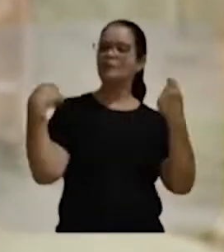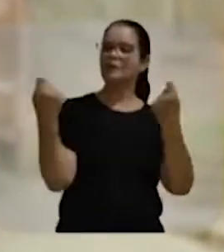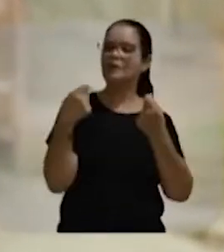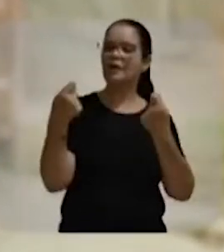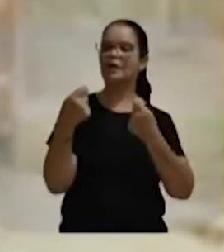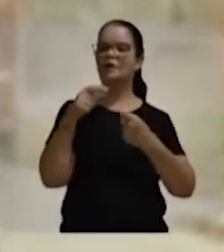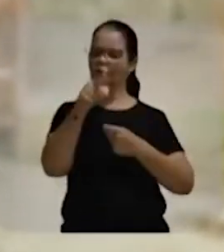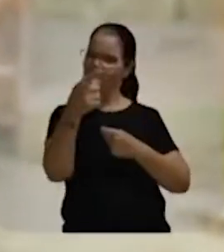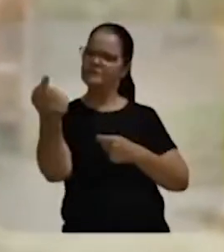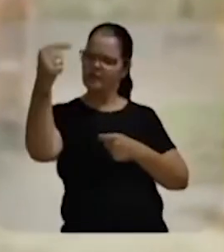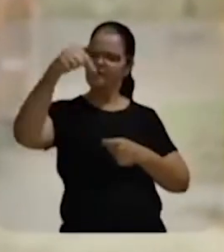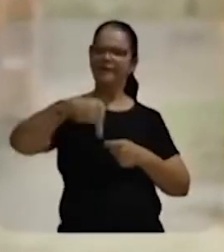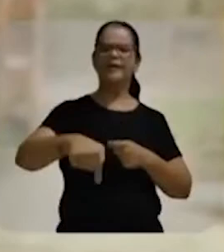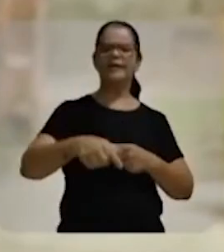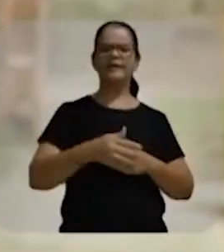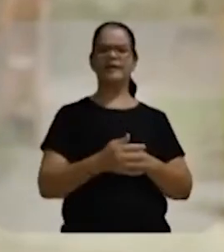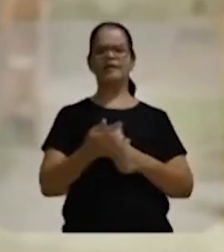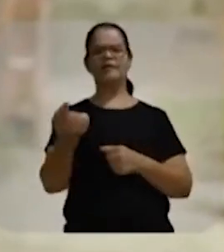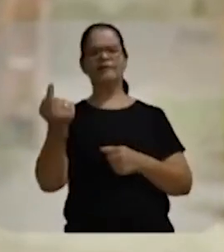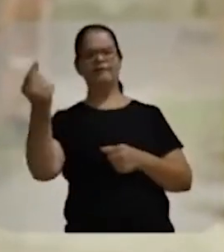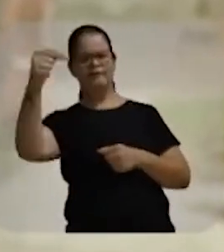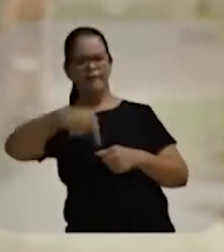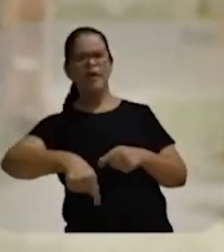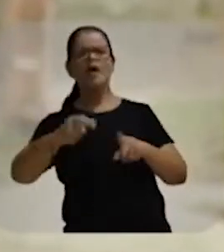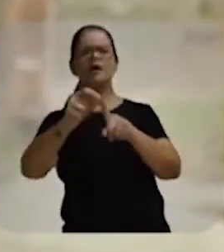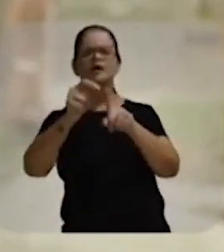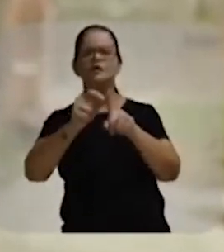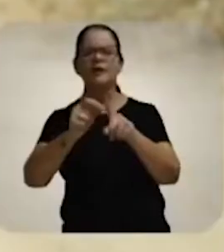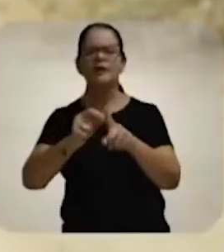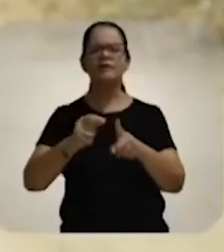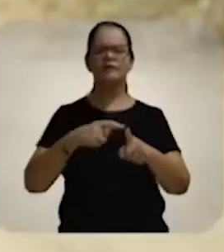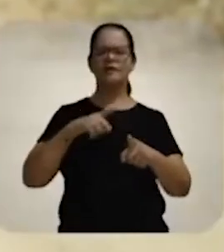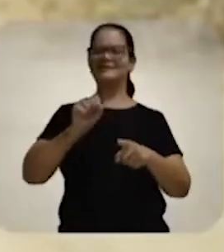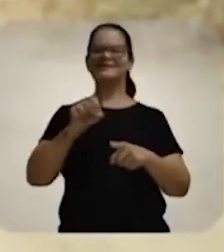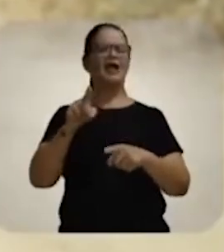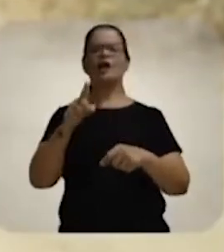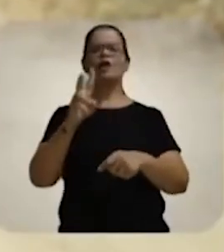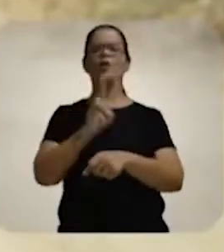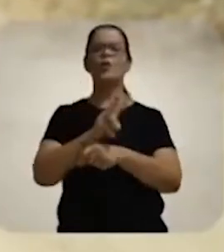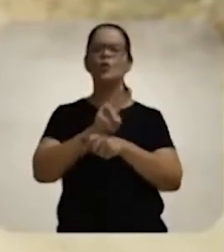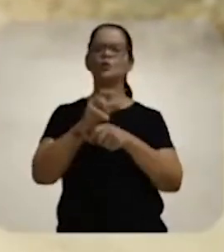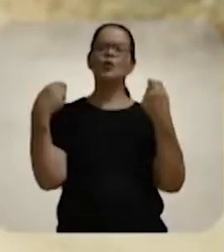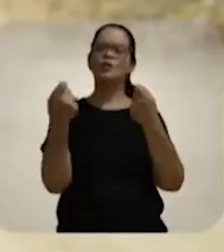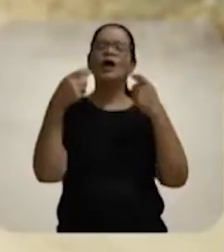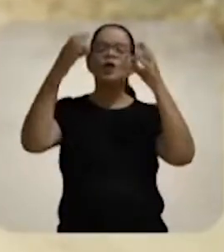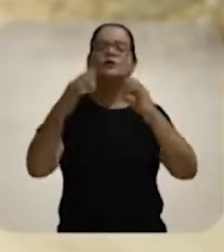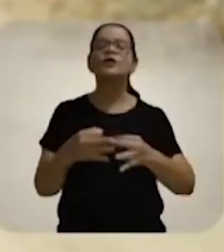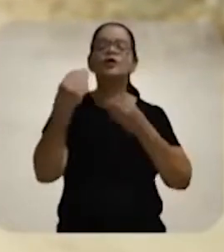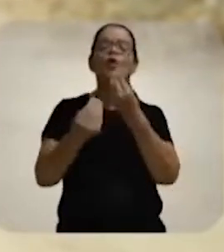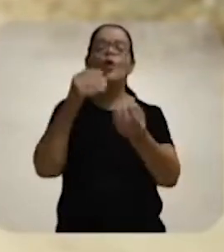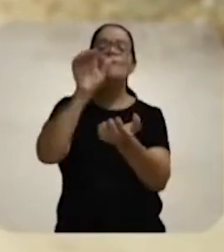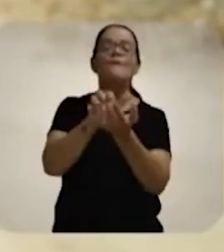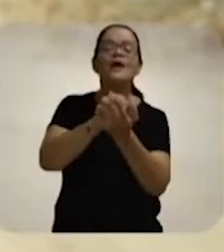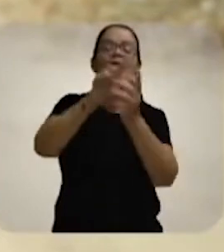de Caruaru, vem aqui, vem nas periferias. Porque se ela não governa o Caruaru direito,